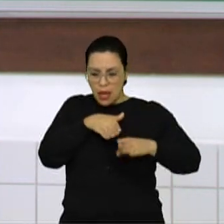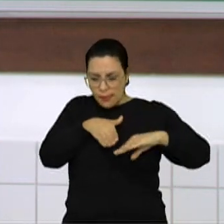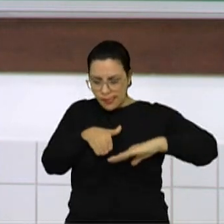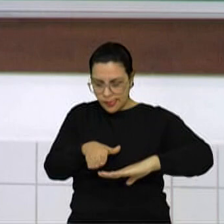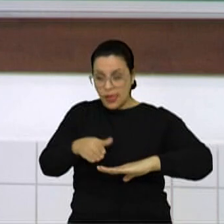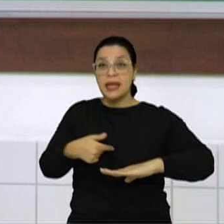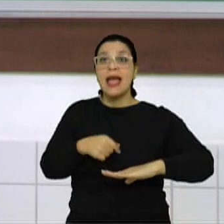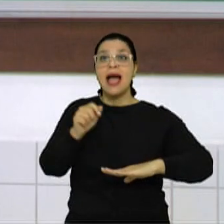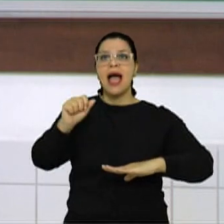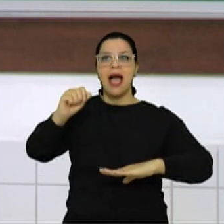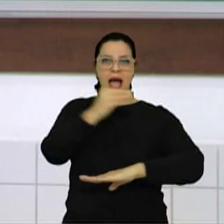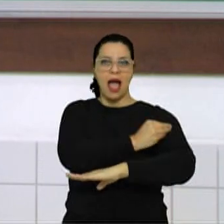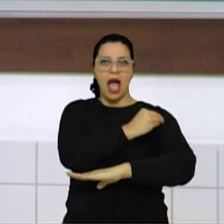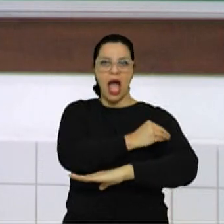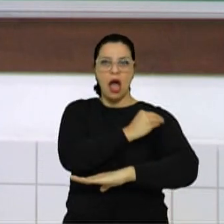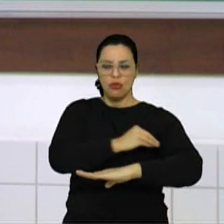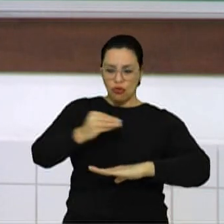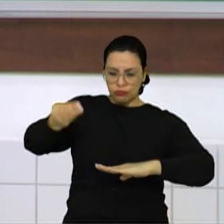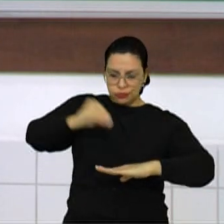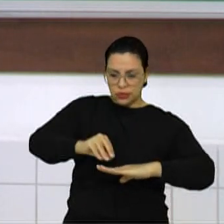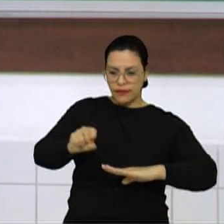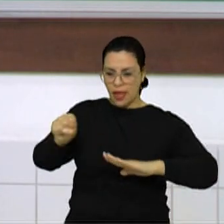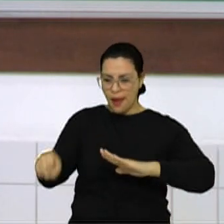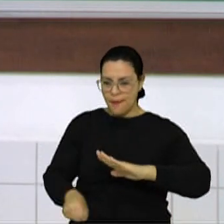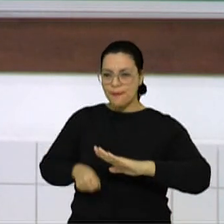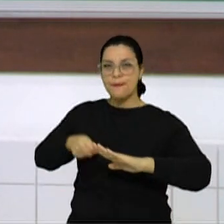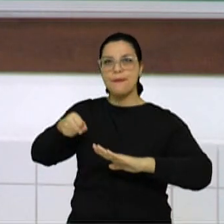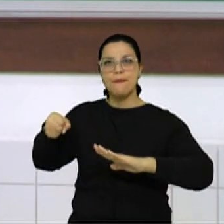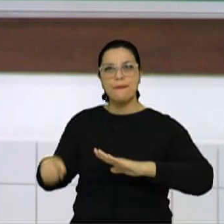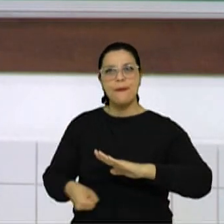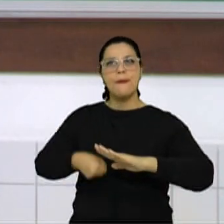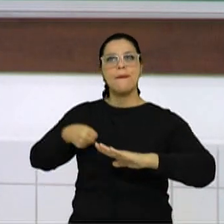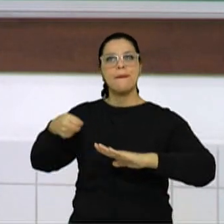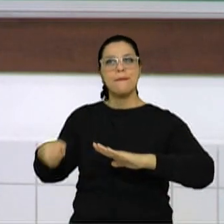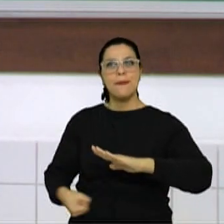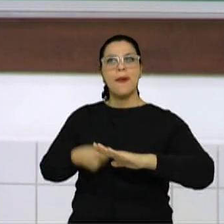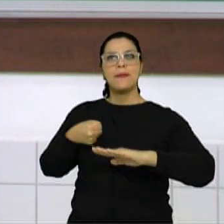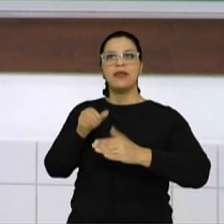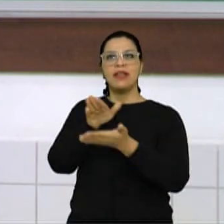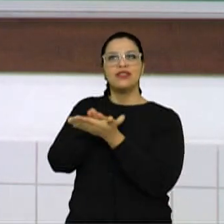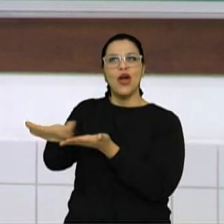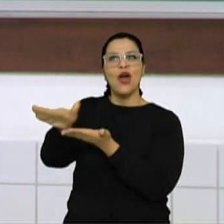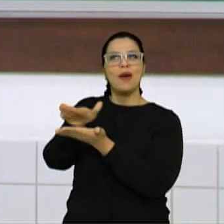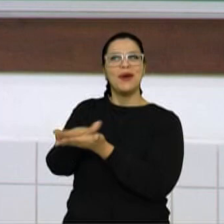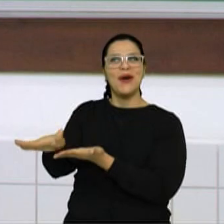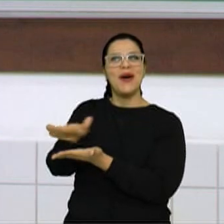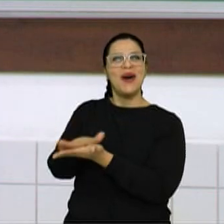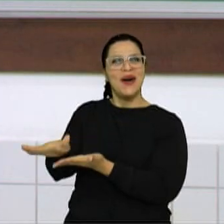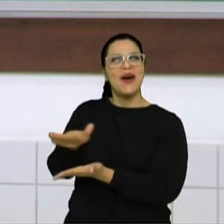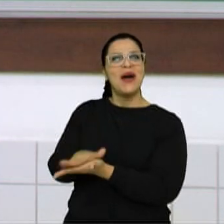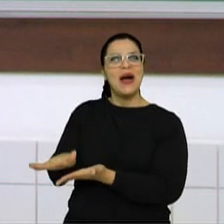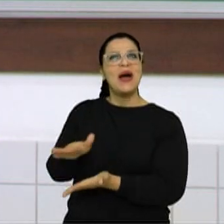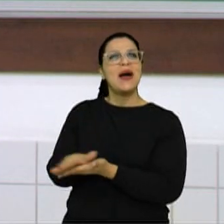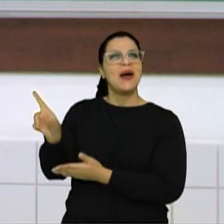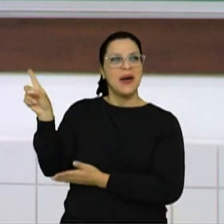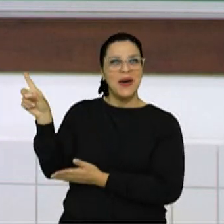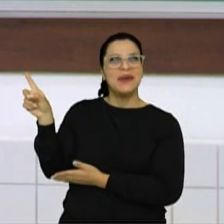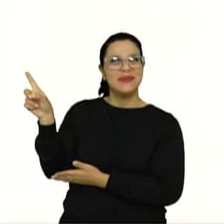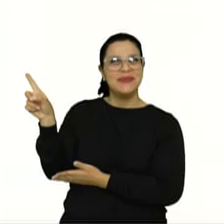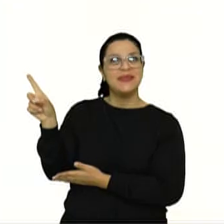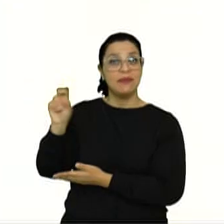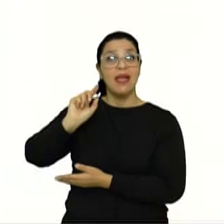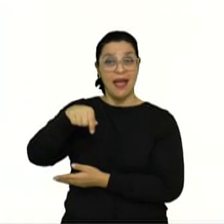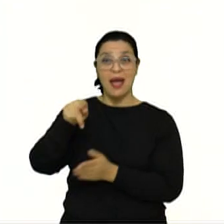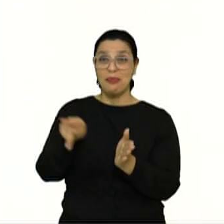estêncil, colocado álcool numa bandeja e você pacientemente rodava essa alça aqui